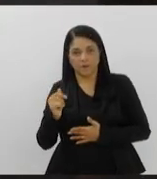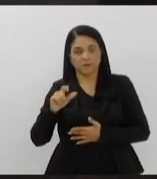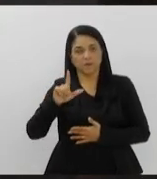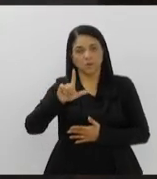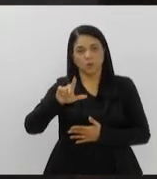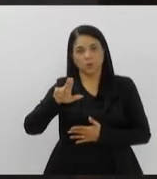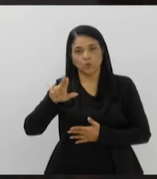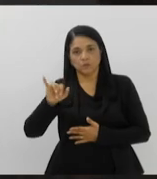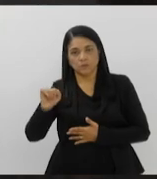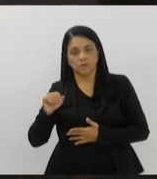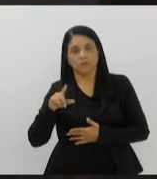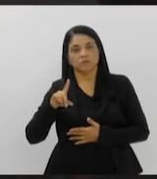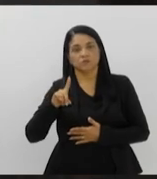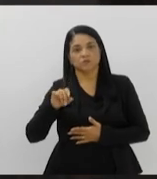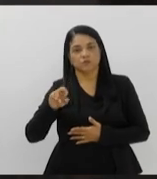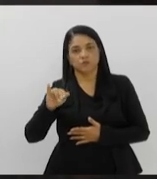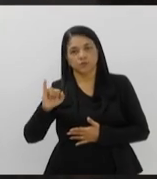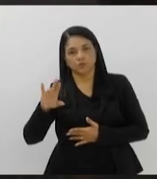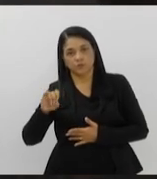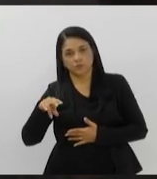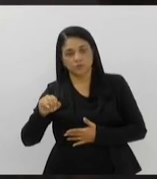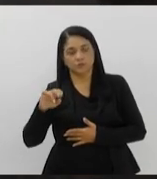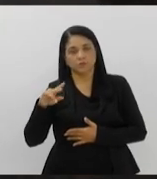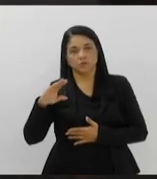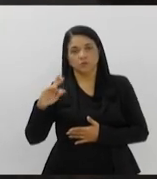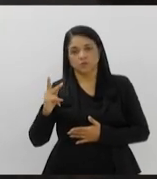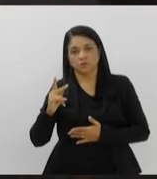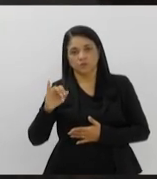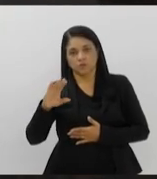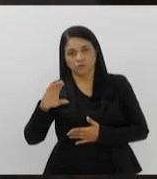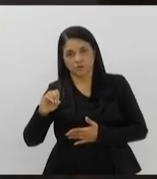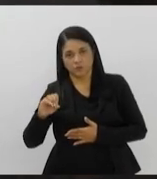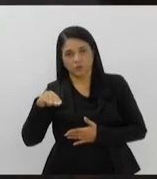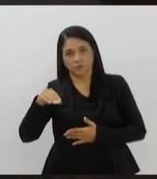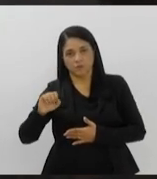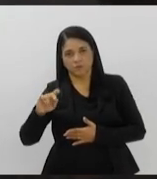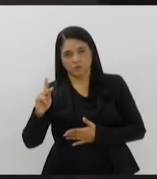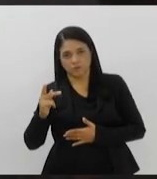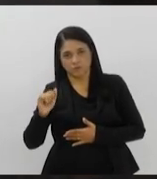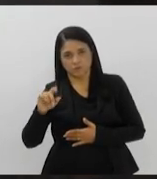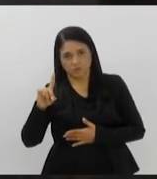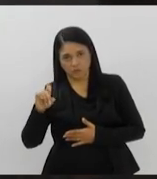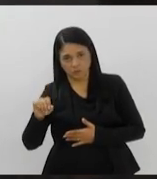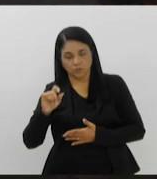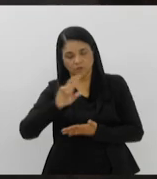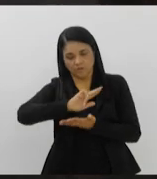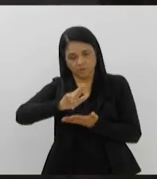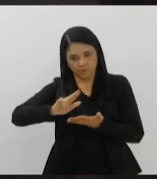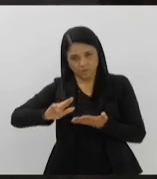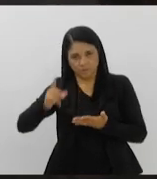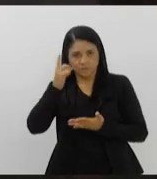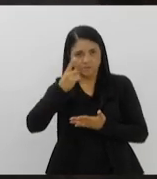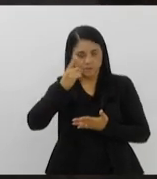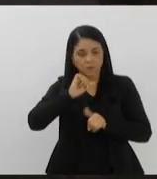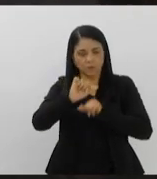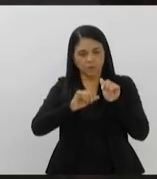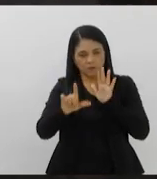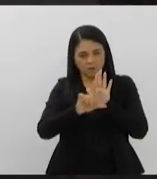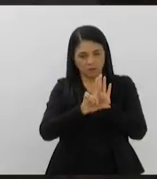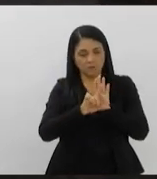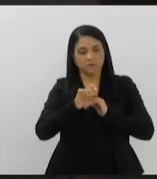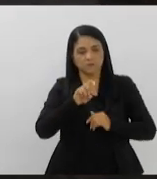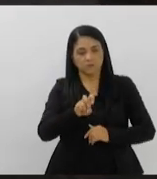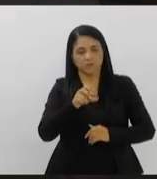Lucinha, Cláudio Caiado, Jari Oliveira, Chico Machado, Léo Vieira e Hélio José, que altera a lei número